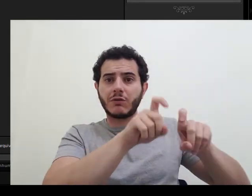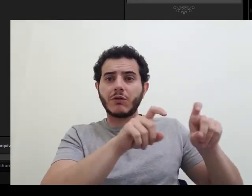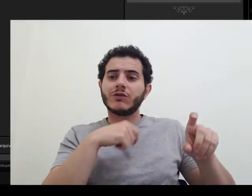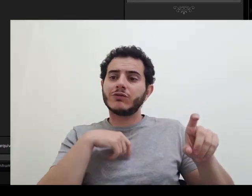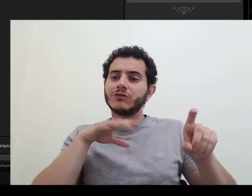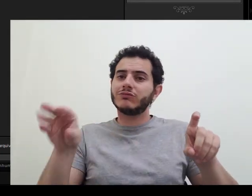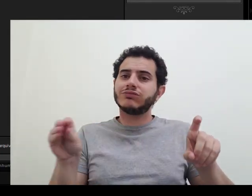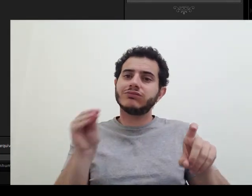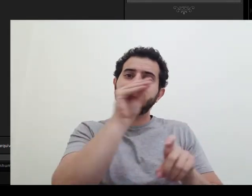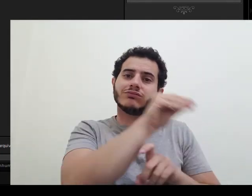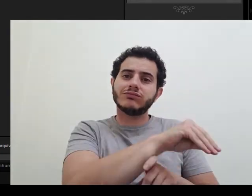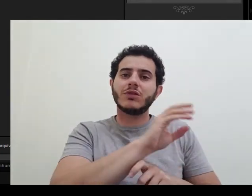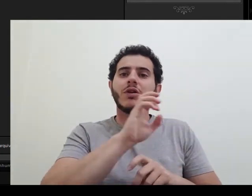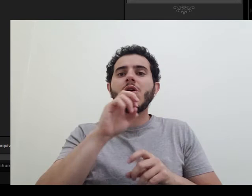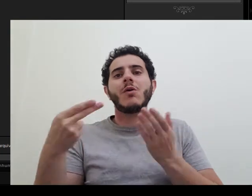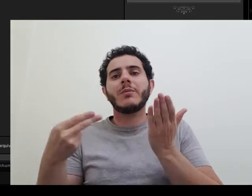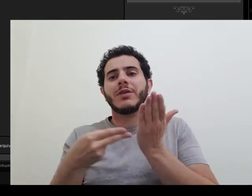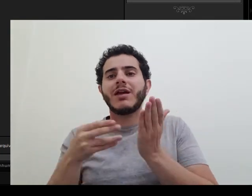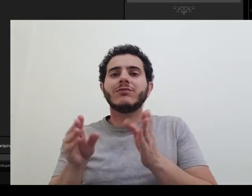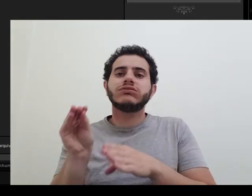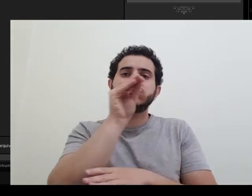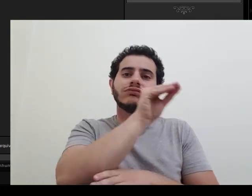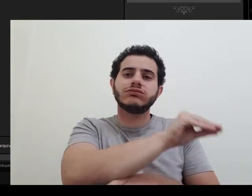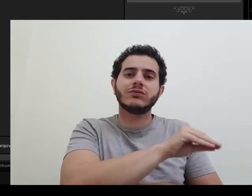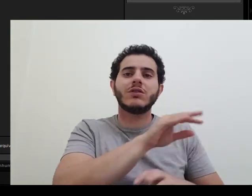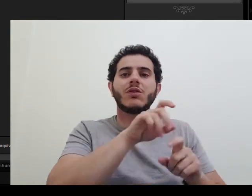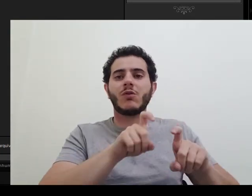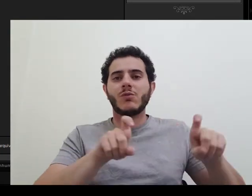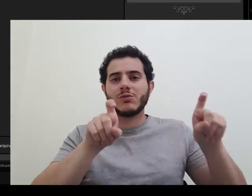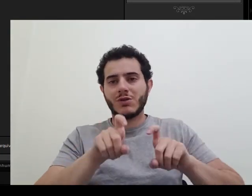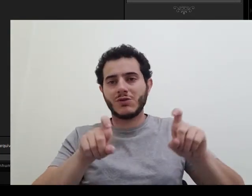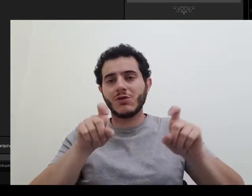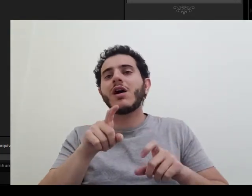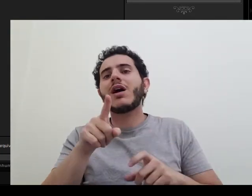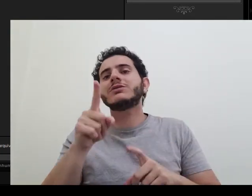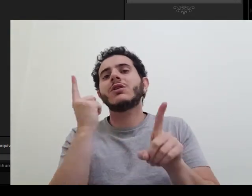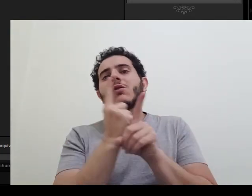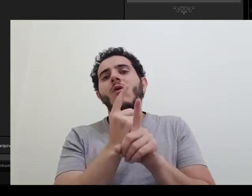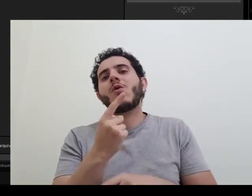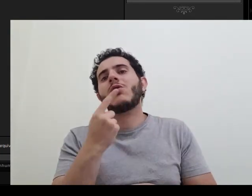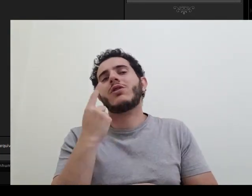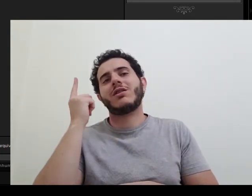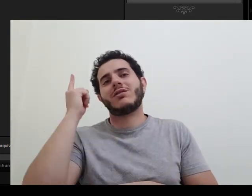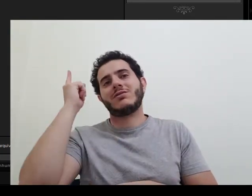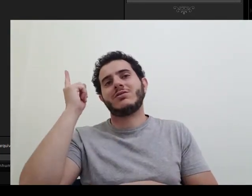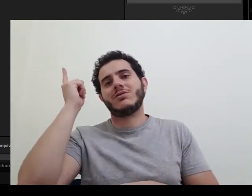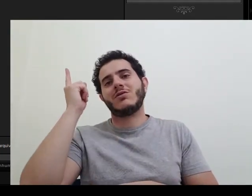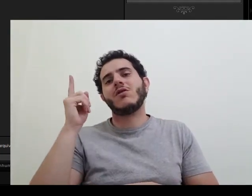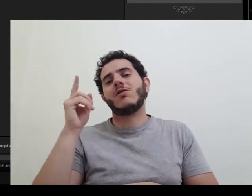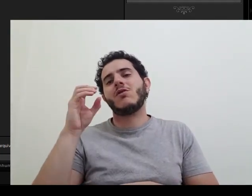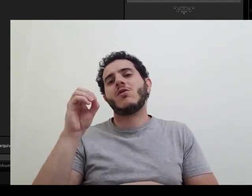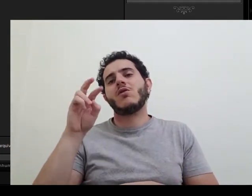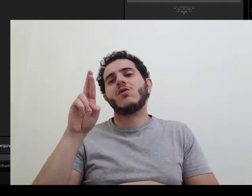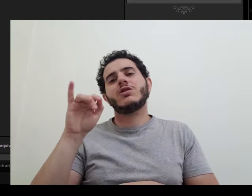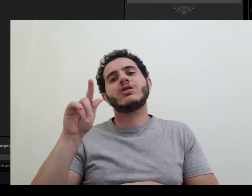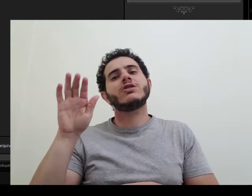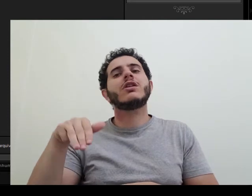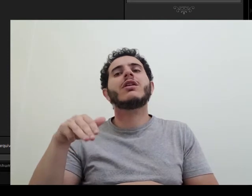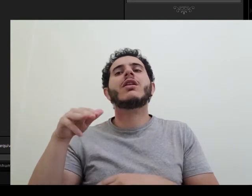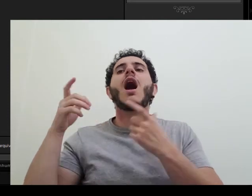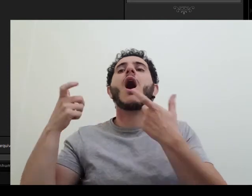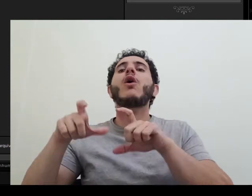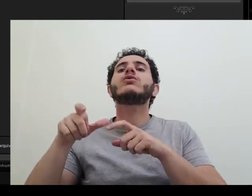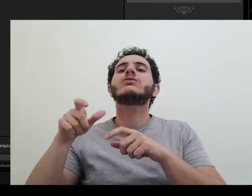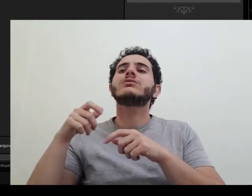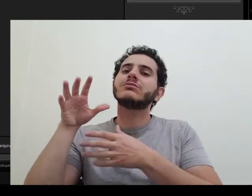a foto, descarregou a foto do teu cartão para o teu computador, você vai encontrar ela aqui na origem, onde você organizou, de repente, para uma forma física, cada um organiza